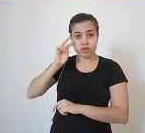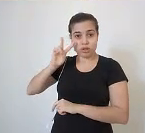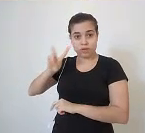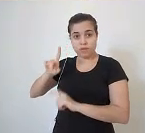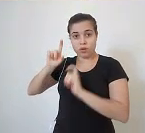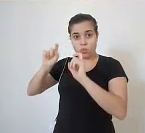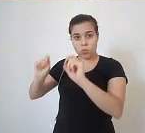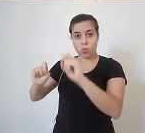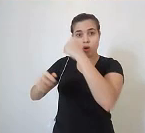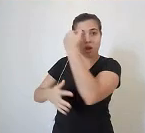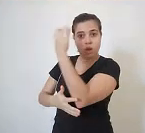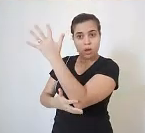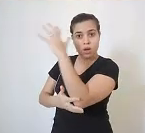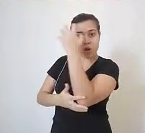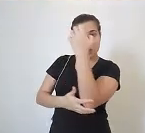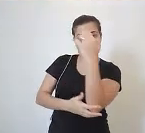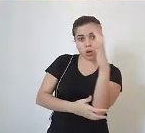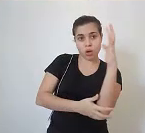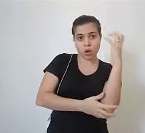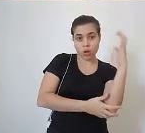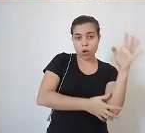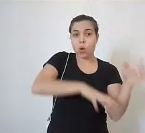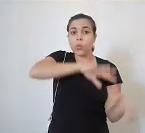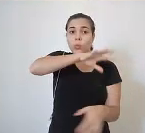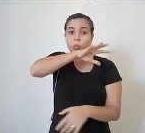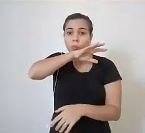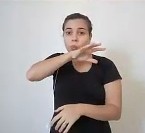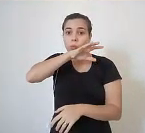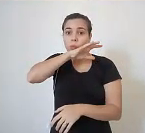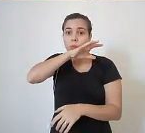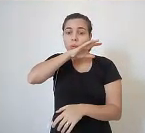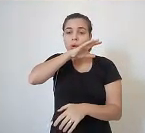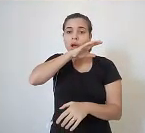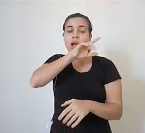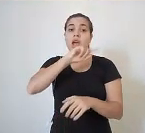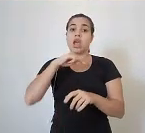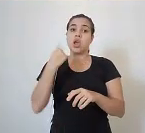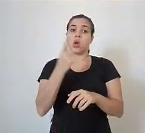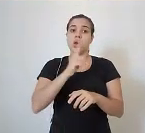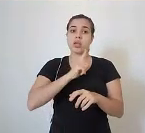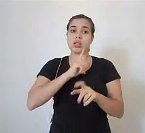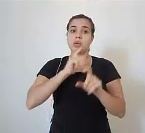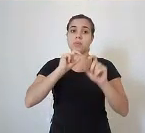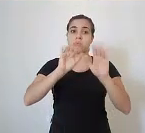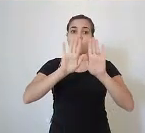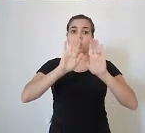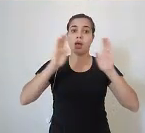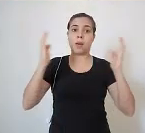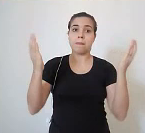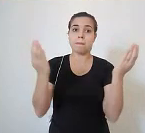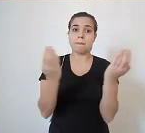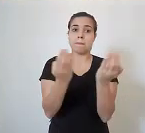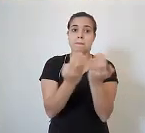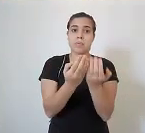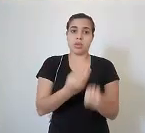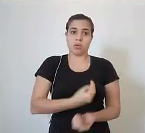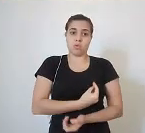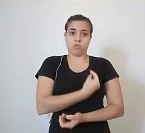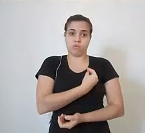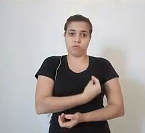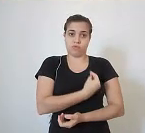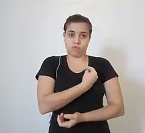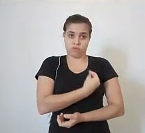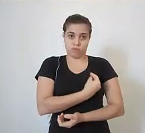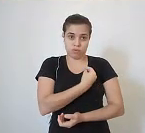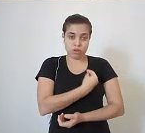conjunto de todos os biomas no planeta Terra é o que nós chamamos de biosfera, né? Então,